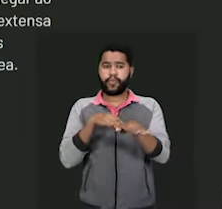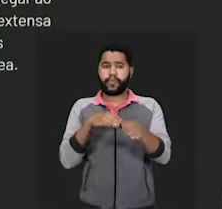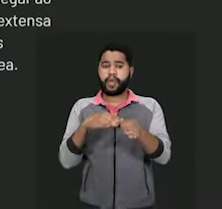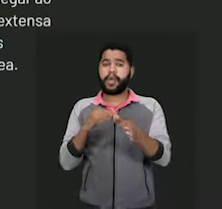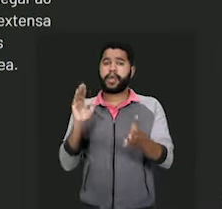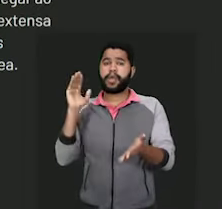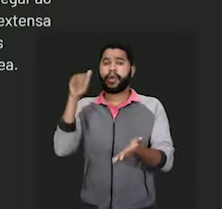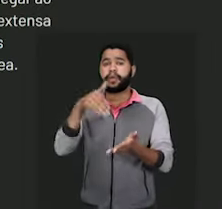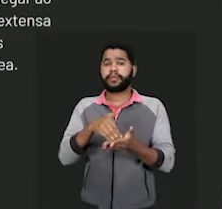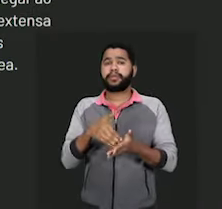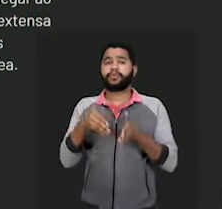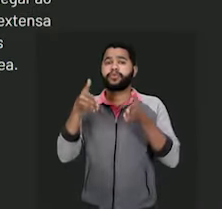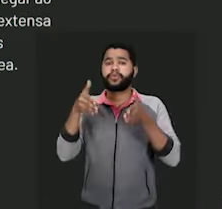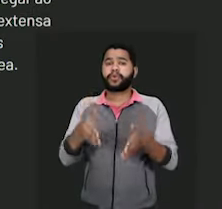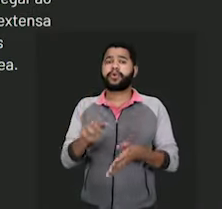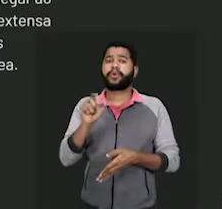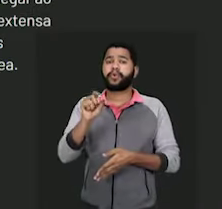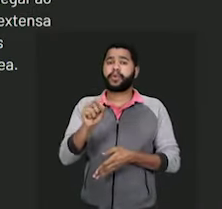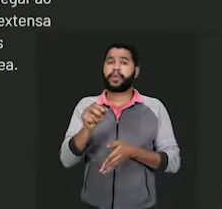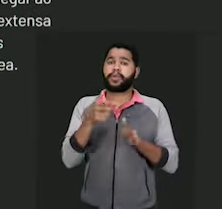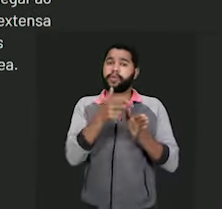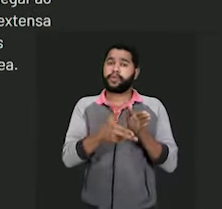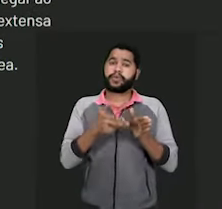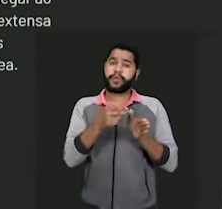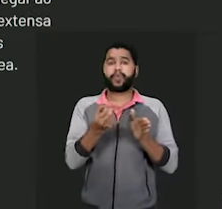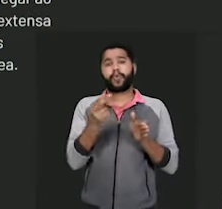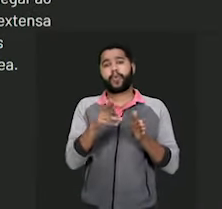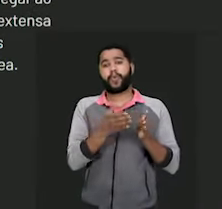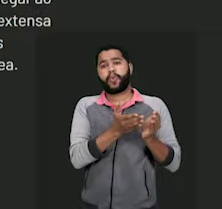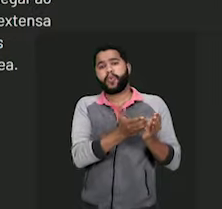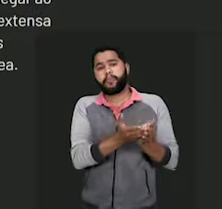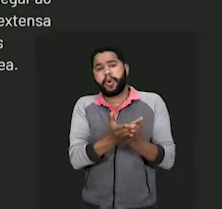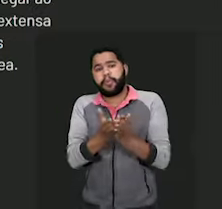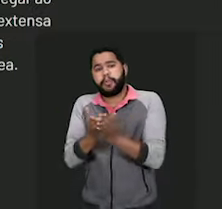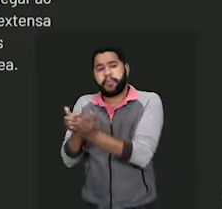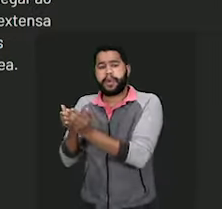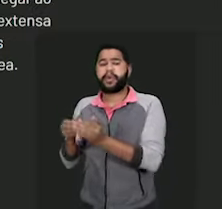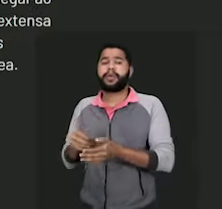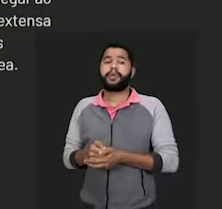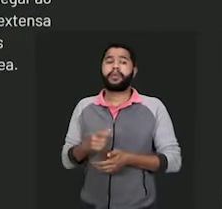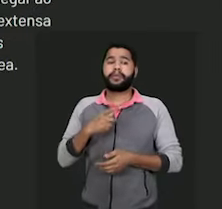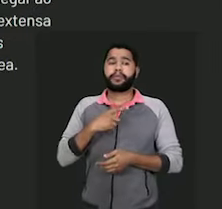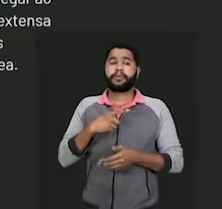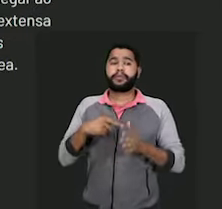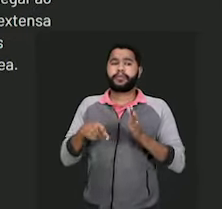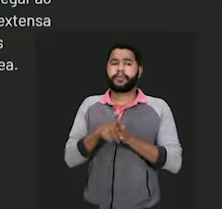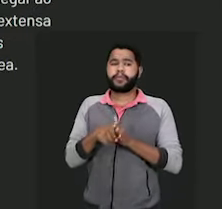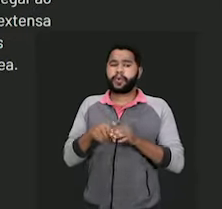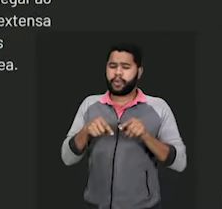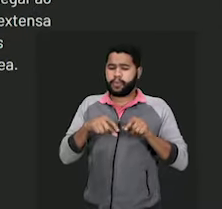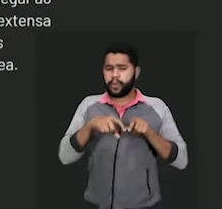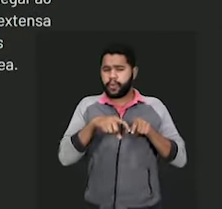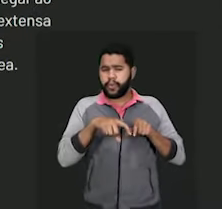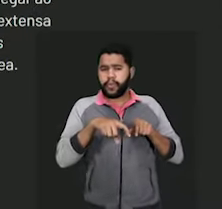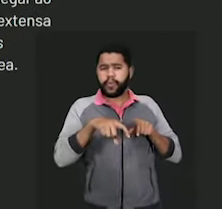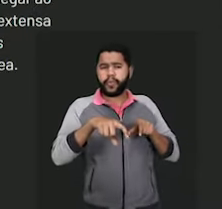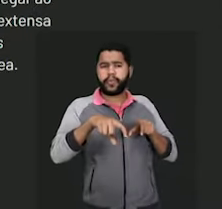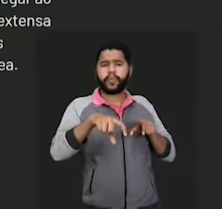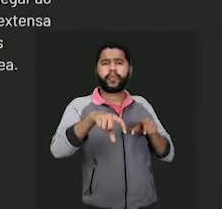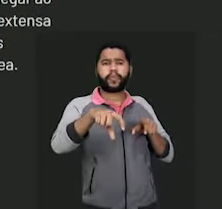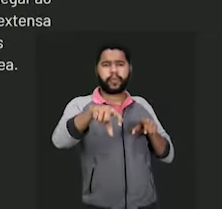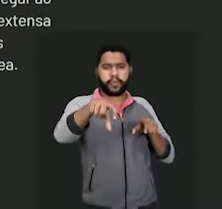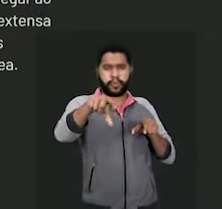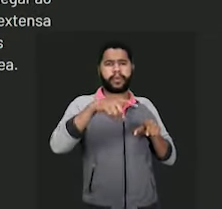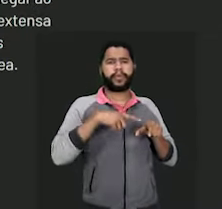ao trem ou ao Porto Minas possui uma extensa malha Ferroviária em quase todos os municípios a